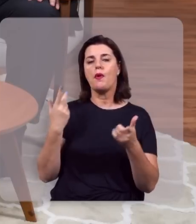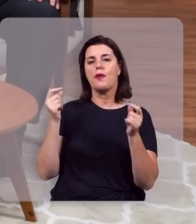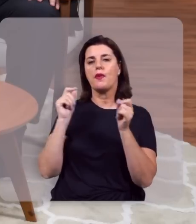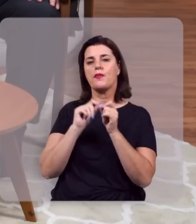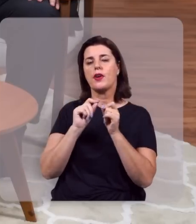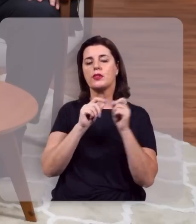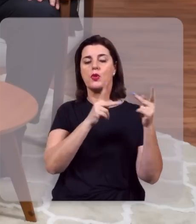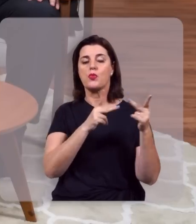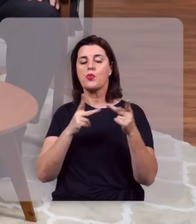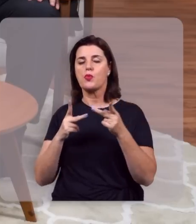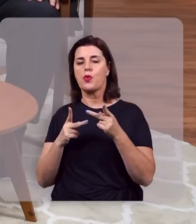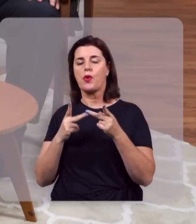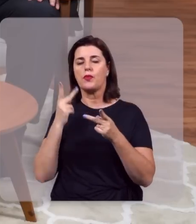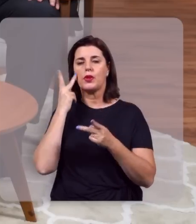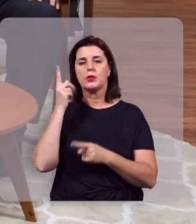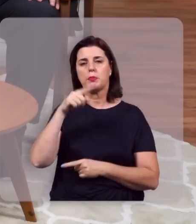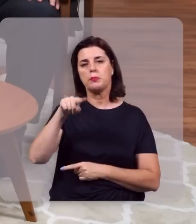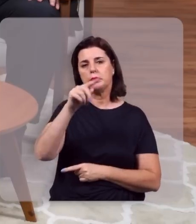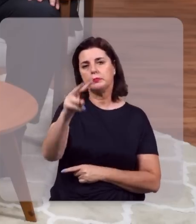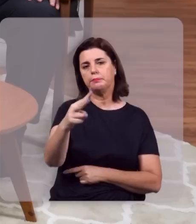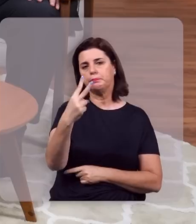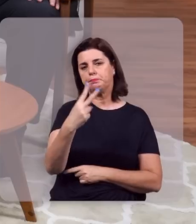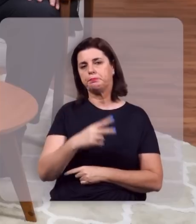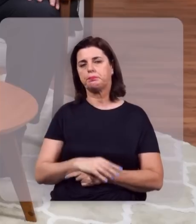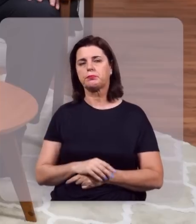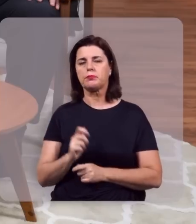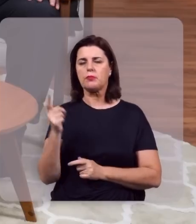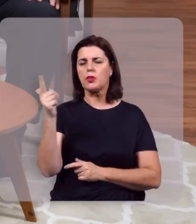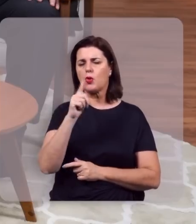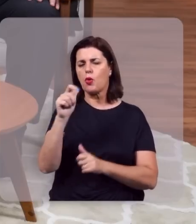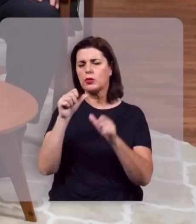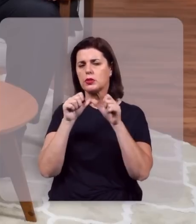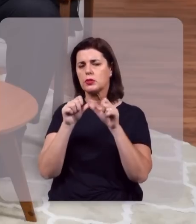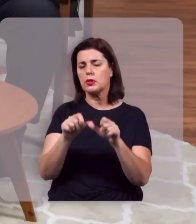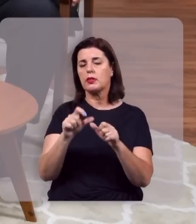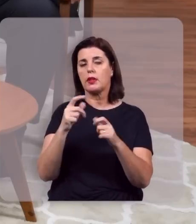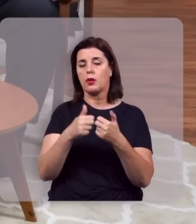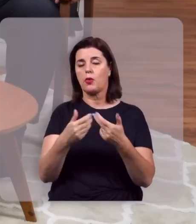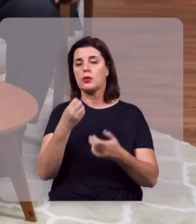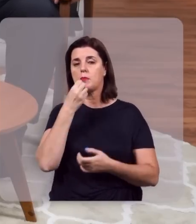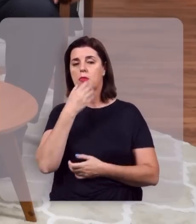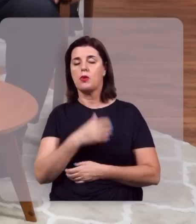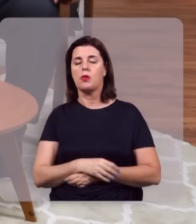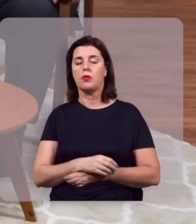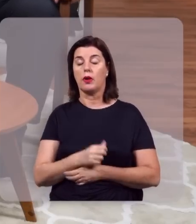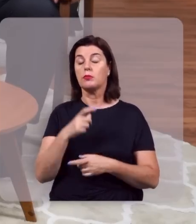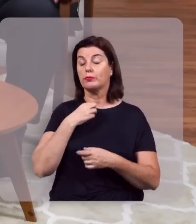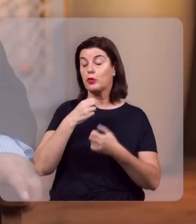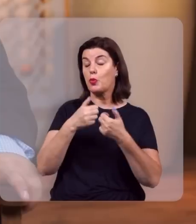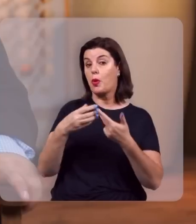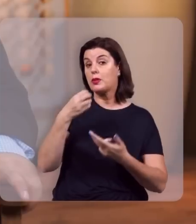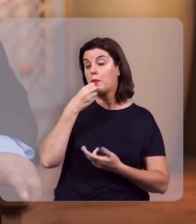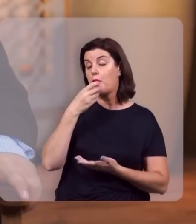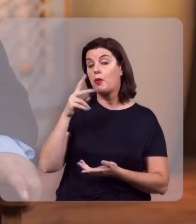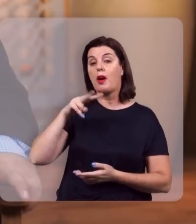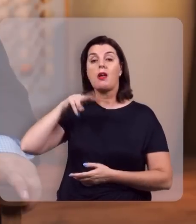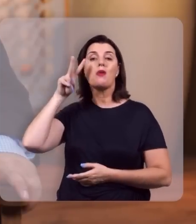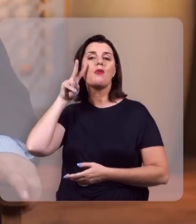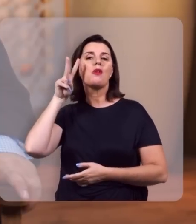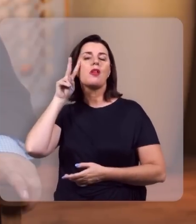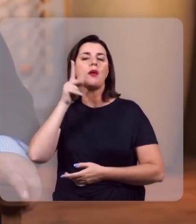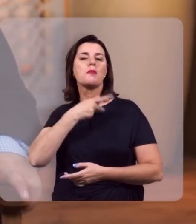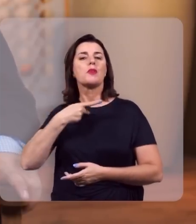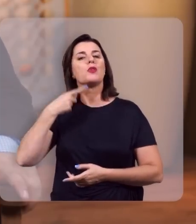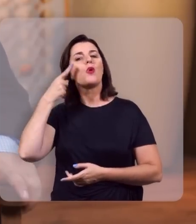né, ter a honra de fazer esse convite, então, para o nosso telespectador para que ele continue aí, porque vem coisa boa, não vem? Vem coisa muito